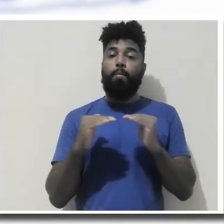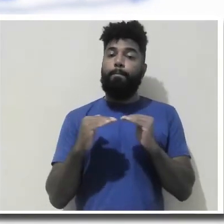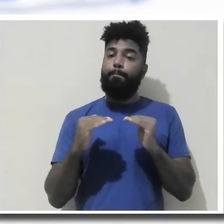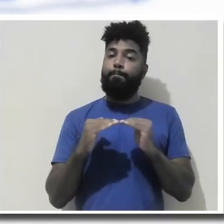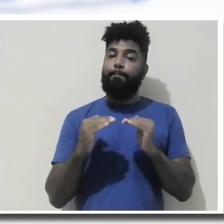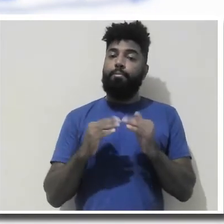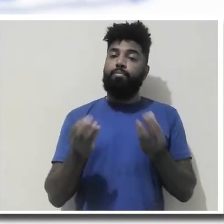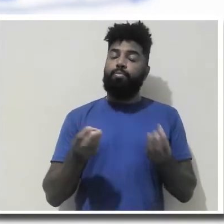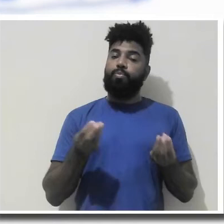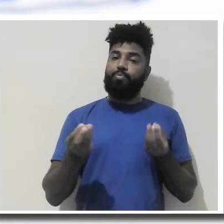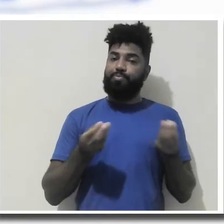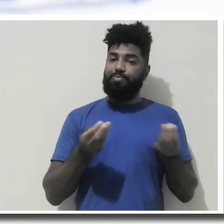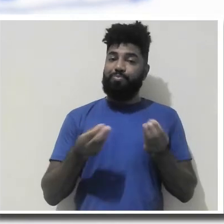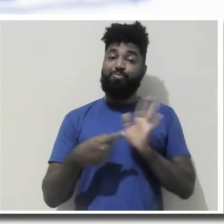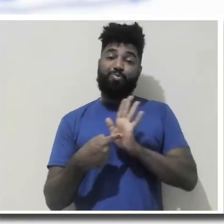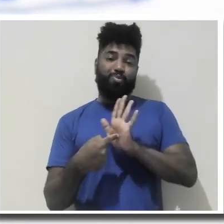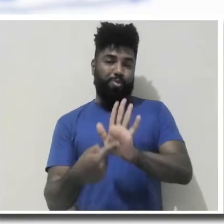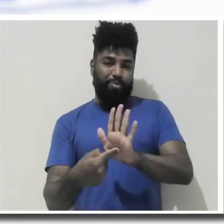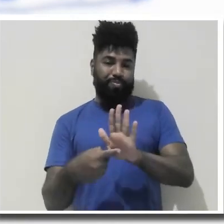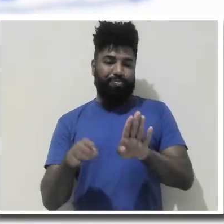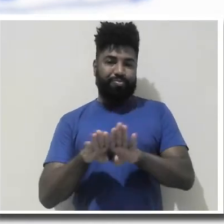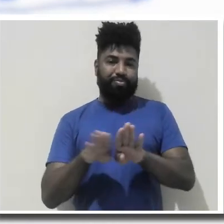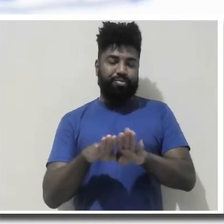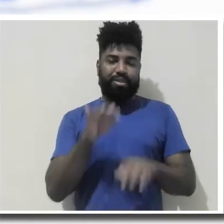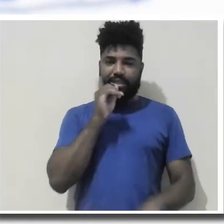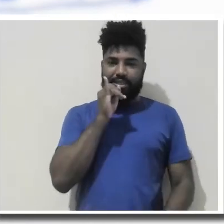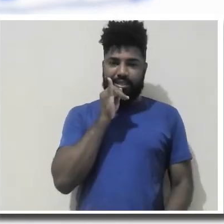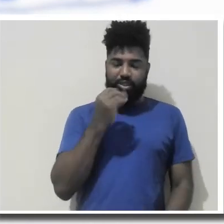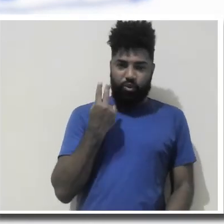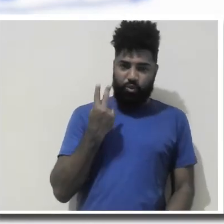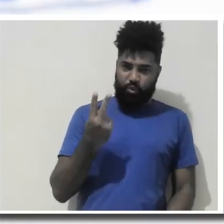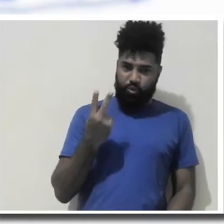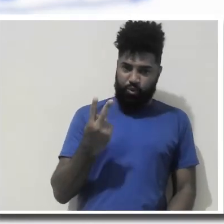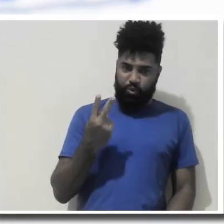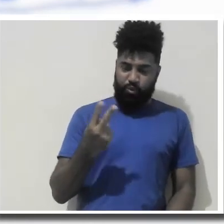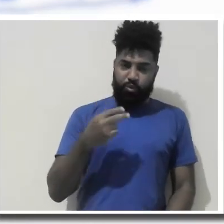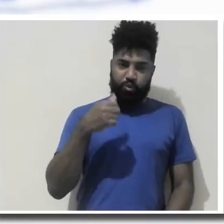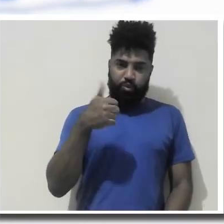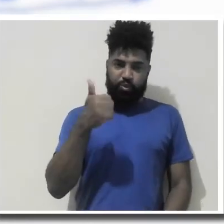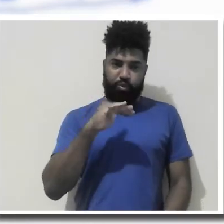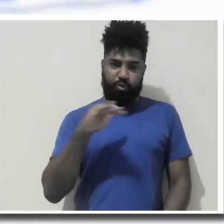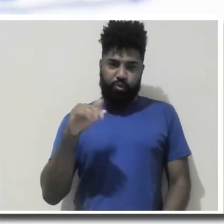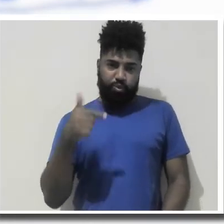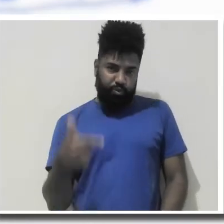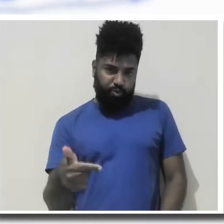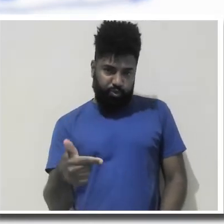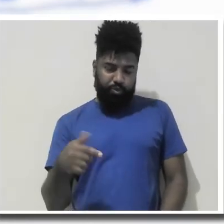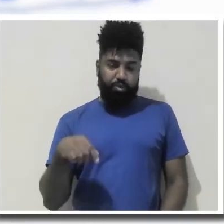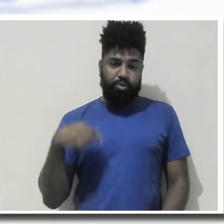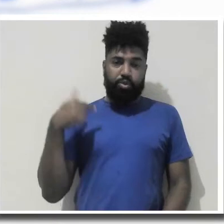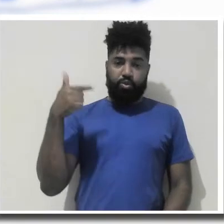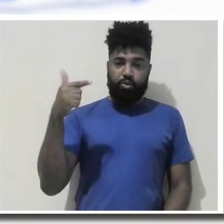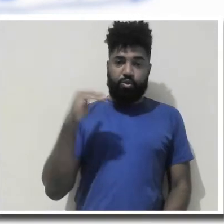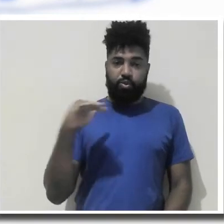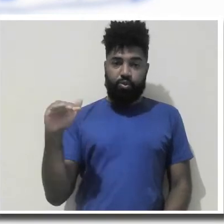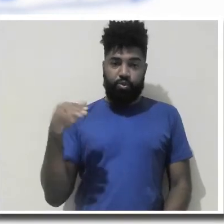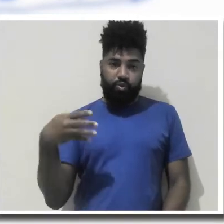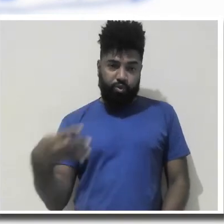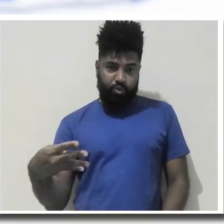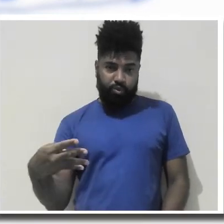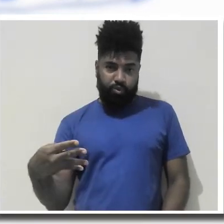de formas que o expressam. Temos aqui dois exemplos, meio, que é 1/2 e